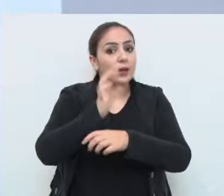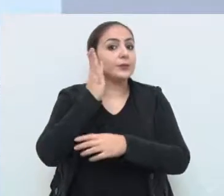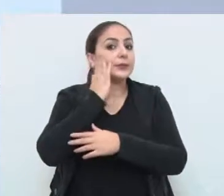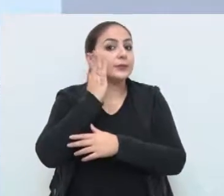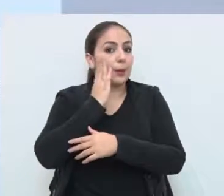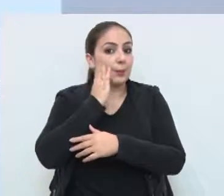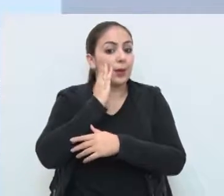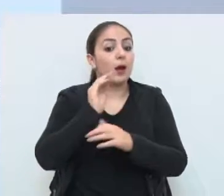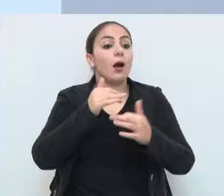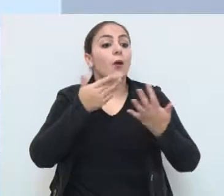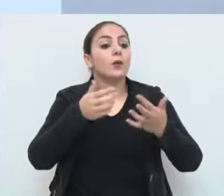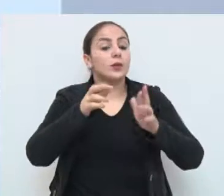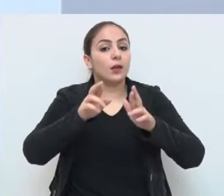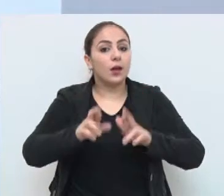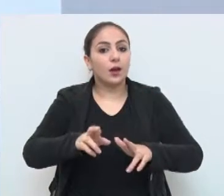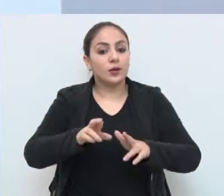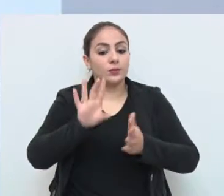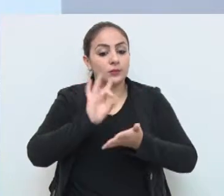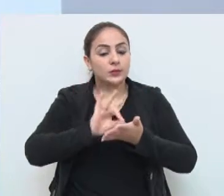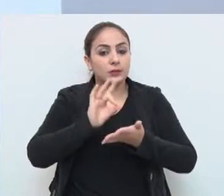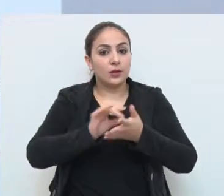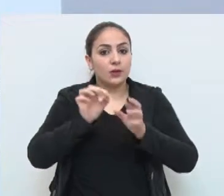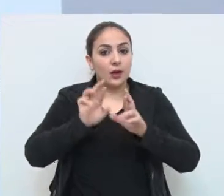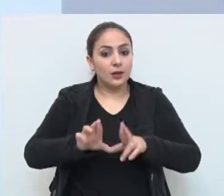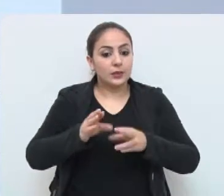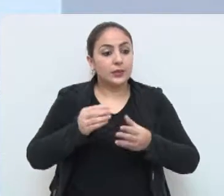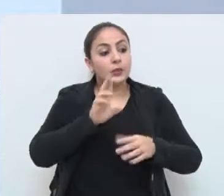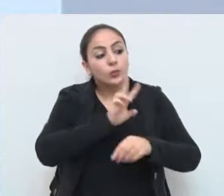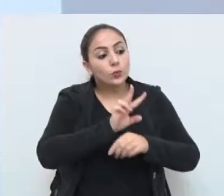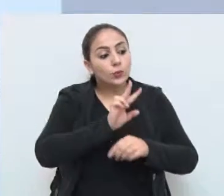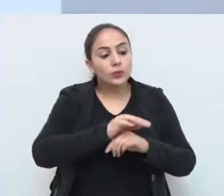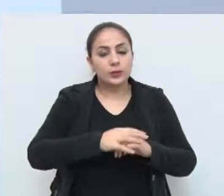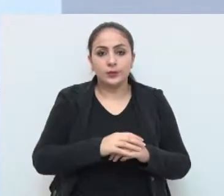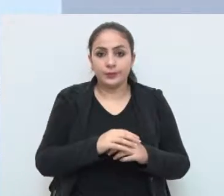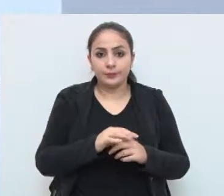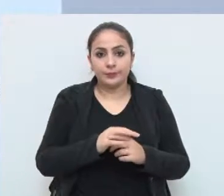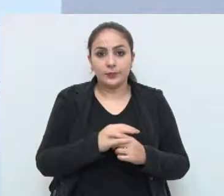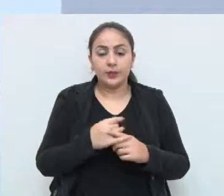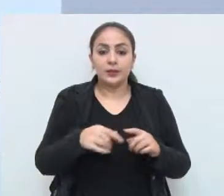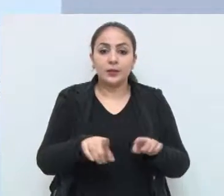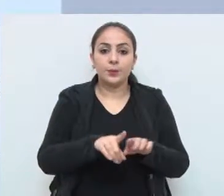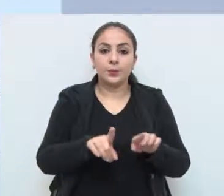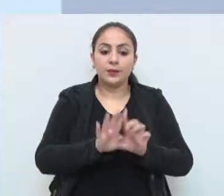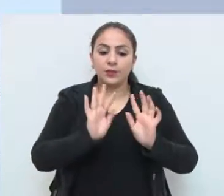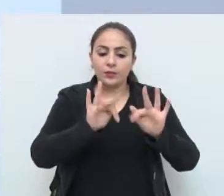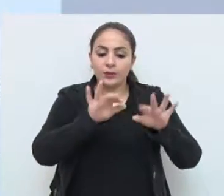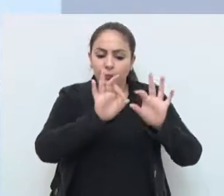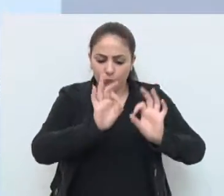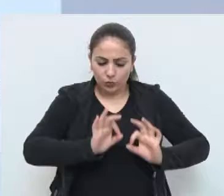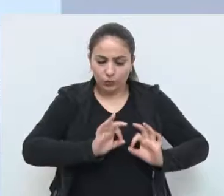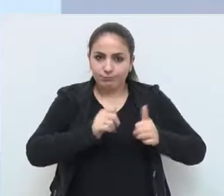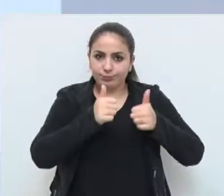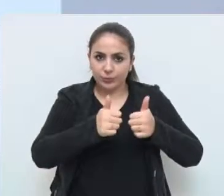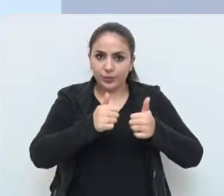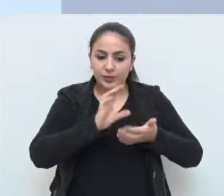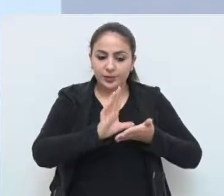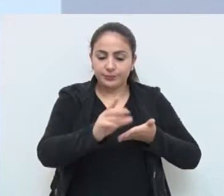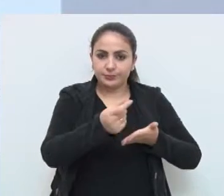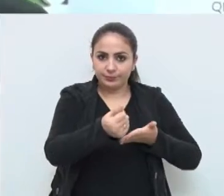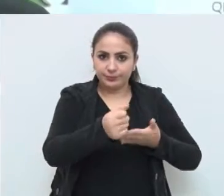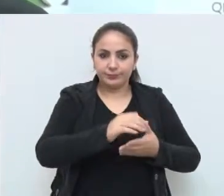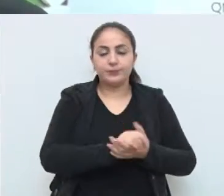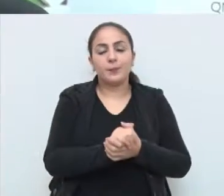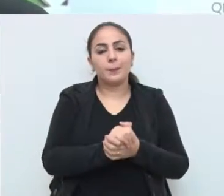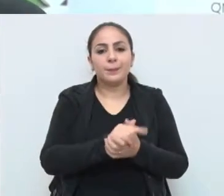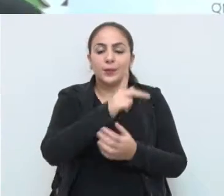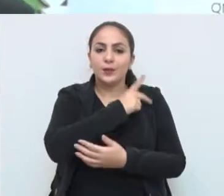o detentor da área, da atual área, e é quem vai finalizar os projetos e aplicar os